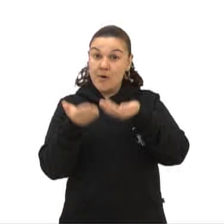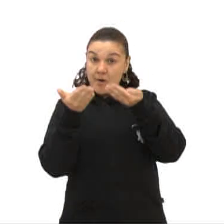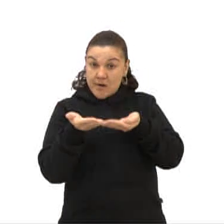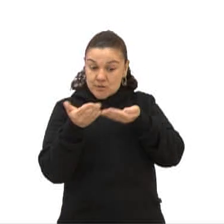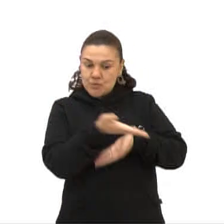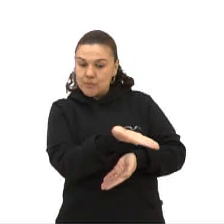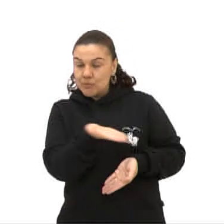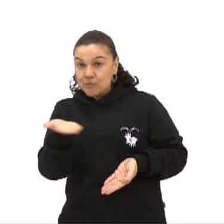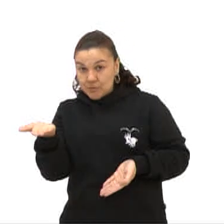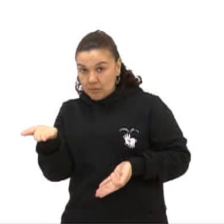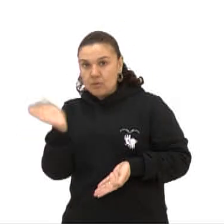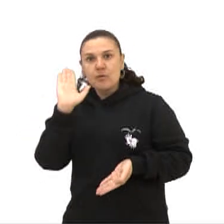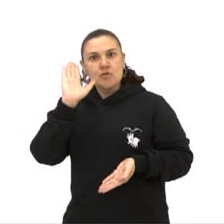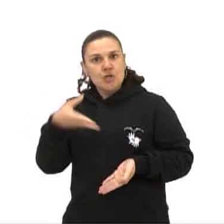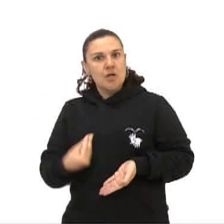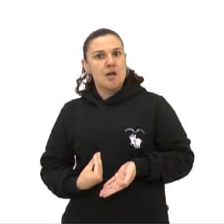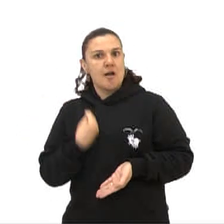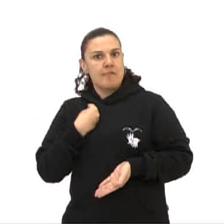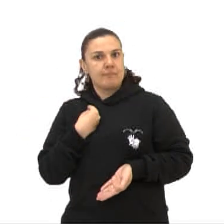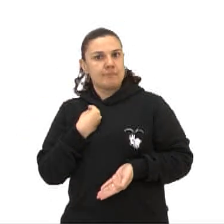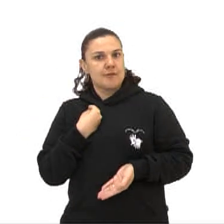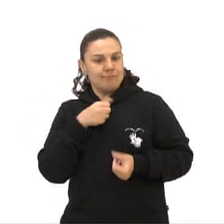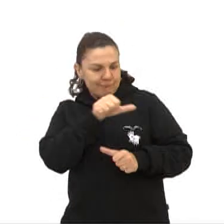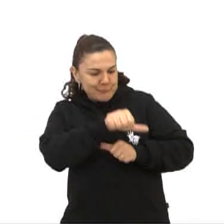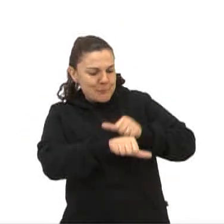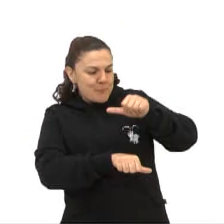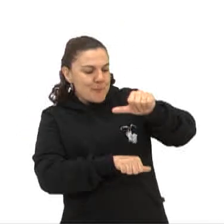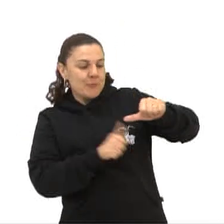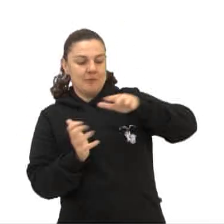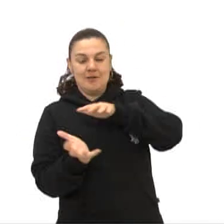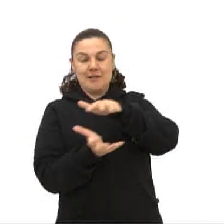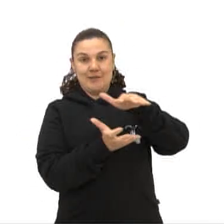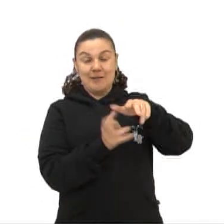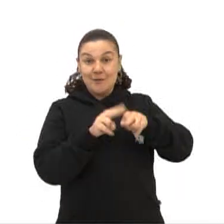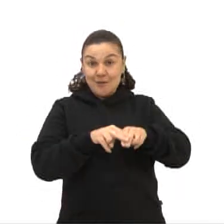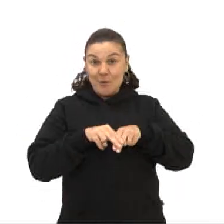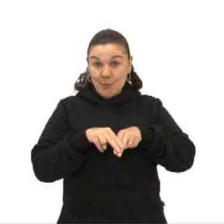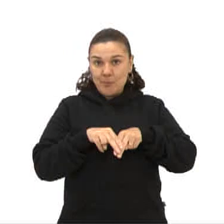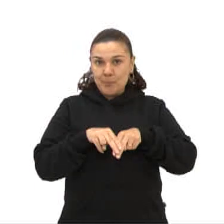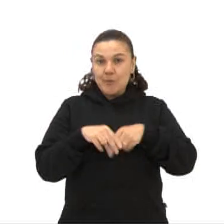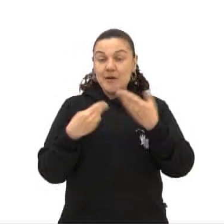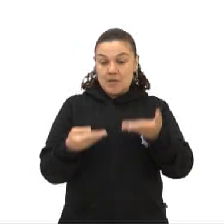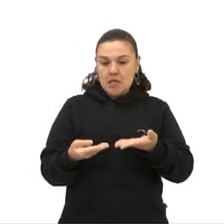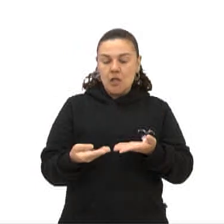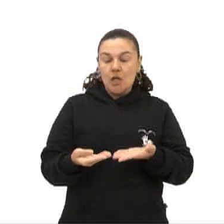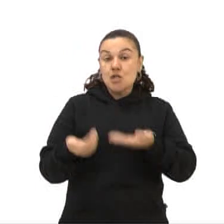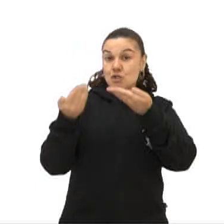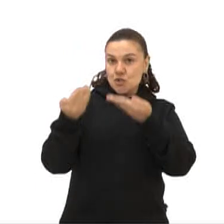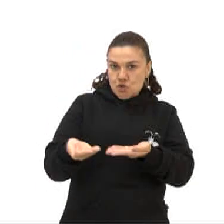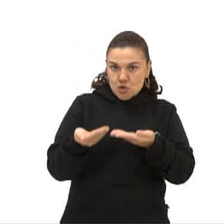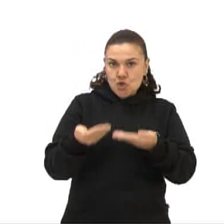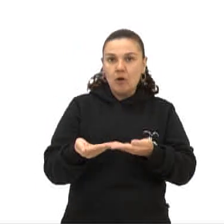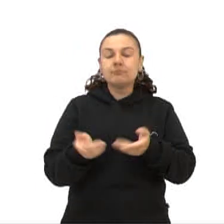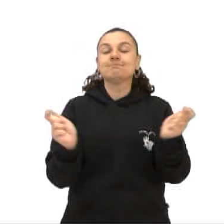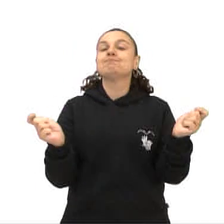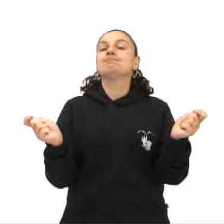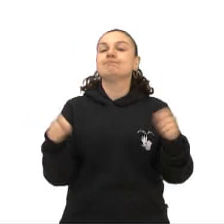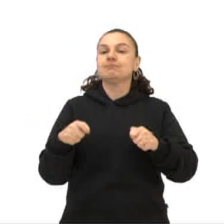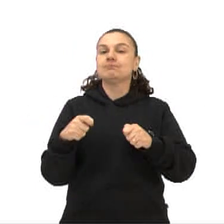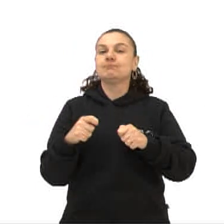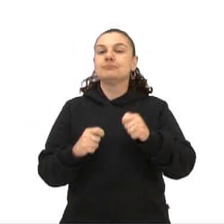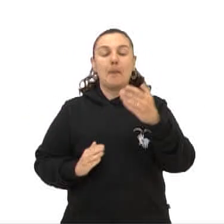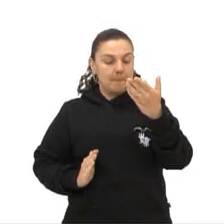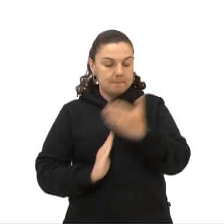já estão vivendo num mundo em transformação. E por isso, eles estão mais aptos a superar